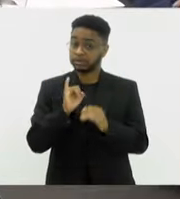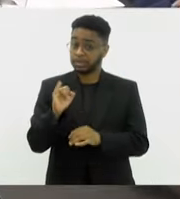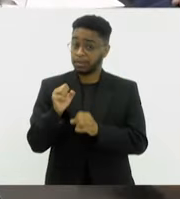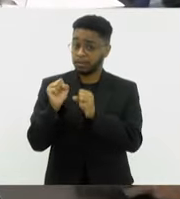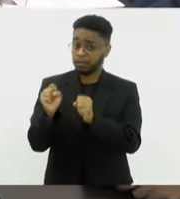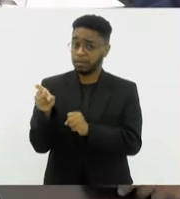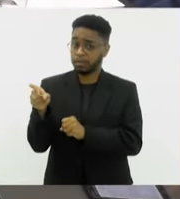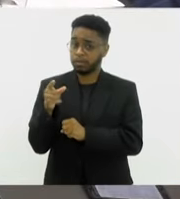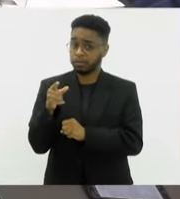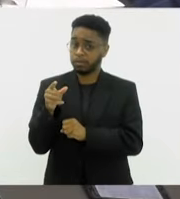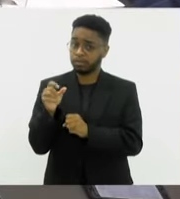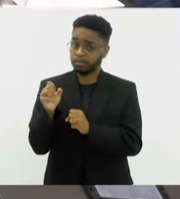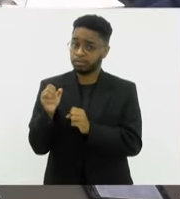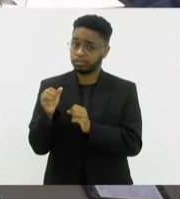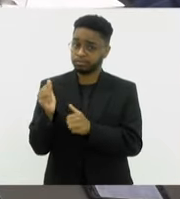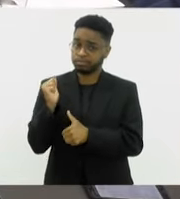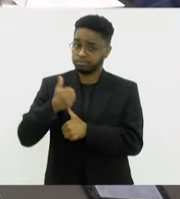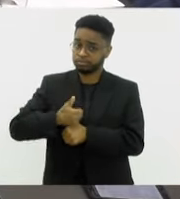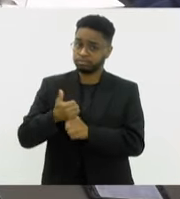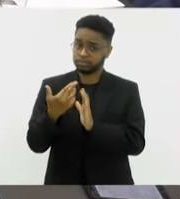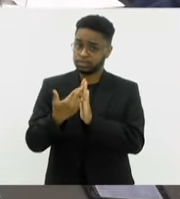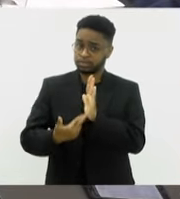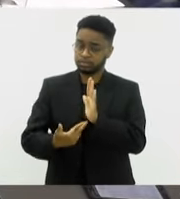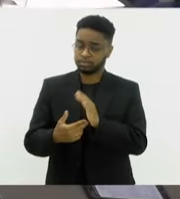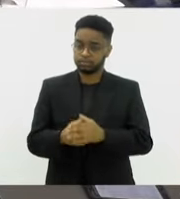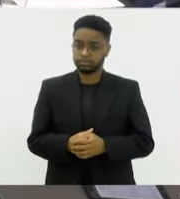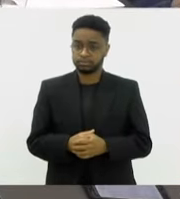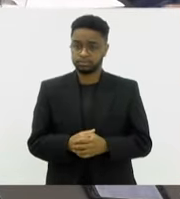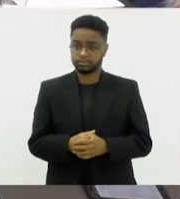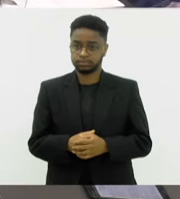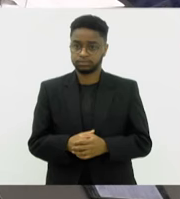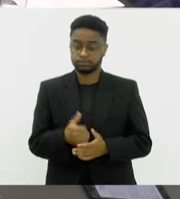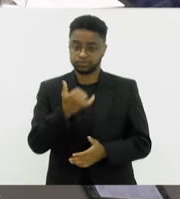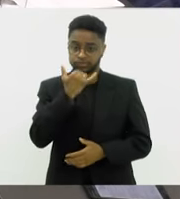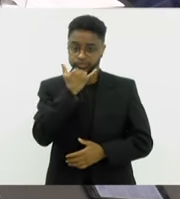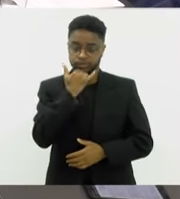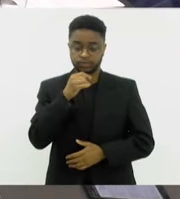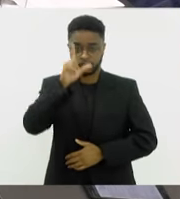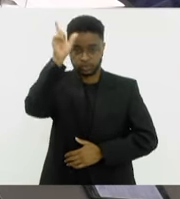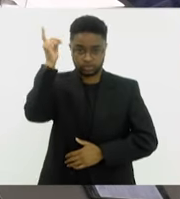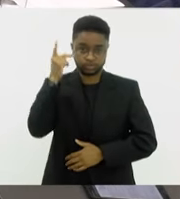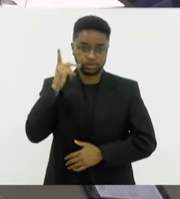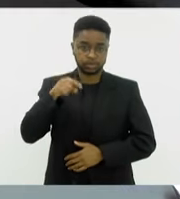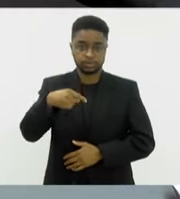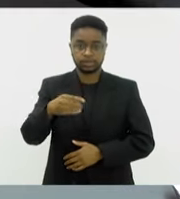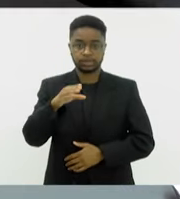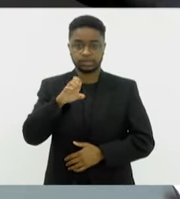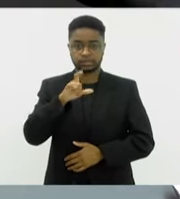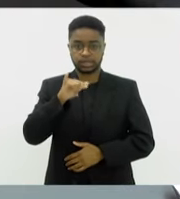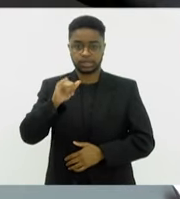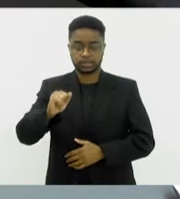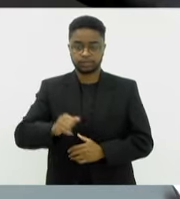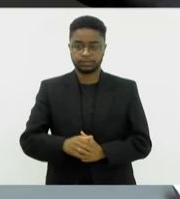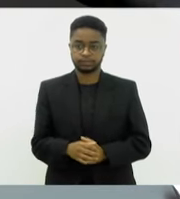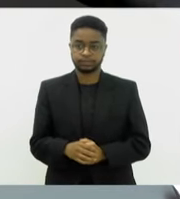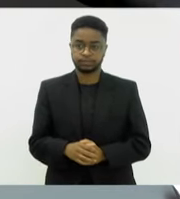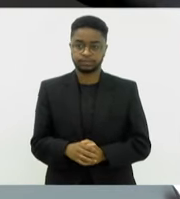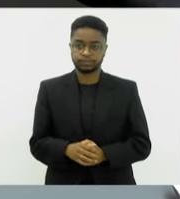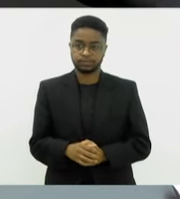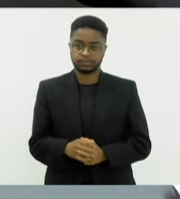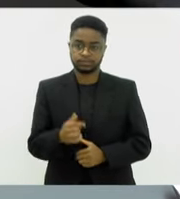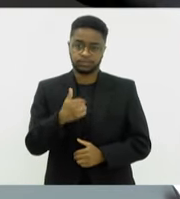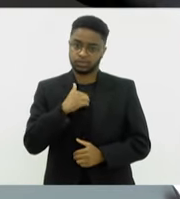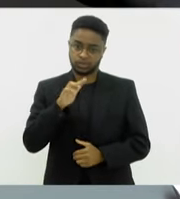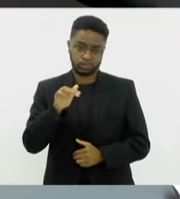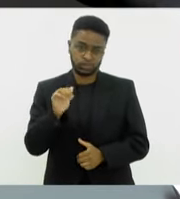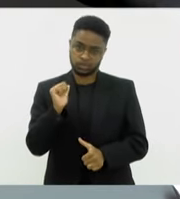ser Presidente. Presidente. Deputado, desculpa. Deputado Luiz Paulo e deputada Célia. Não, jamais deputado